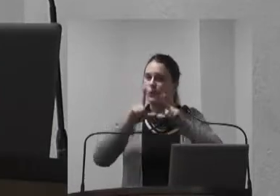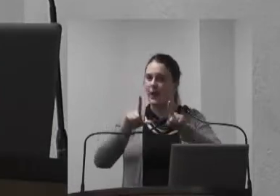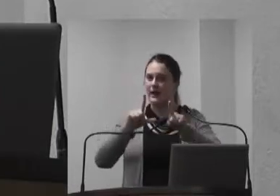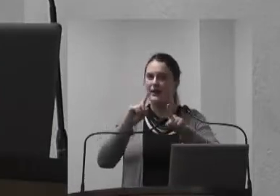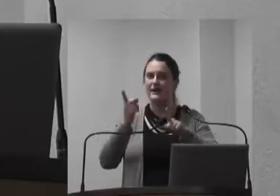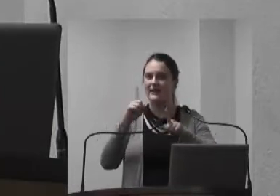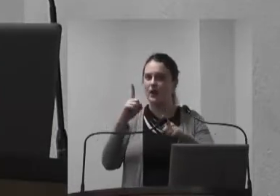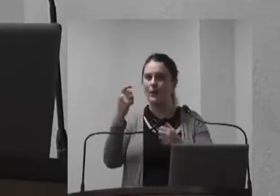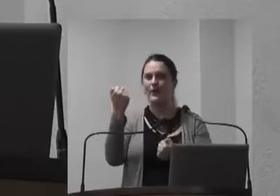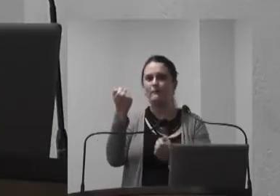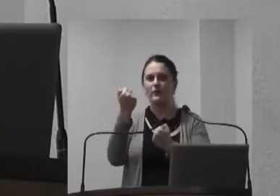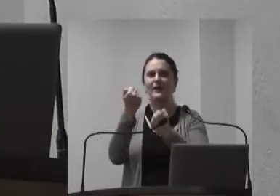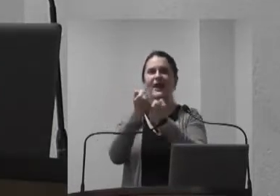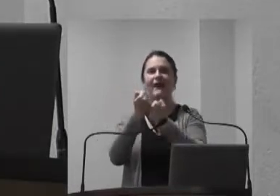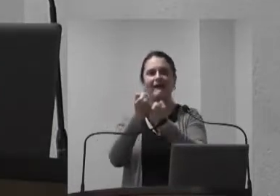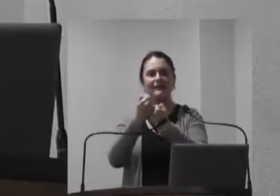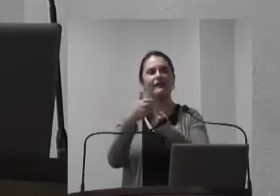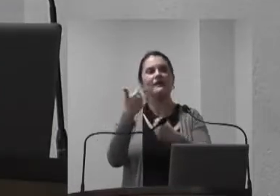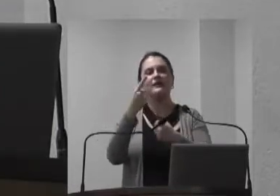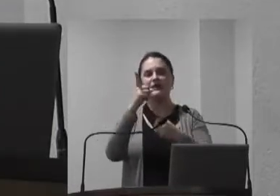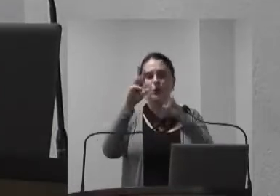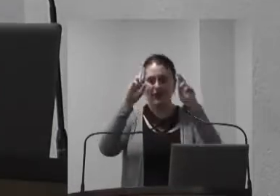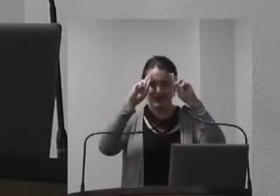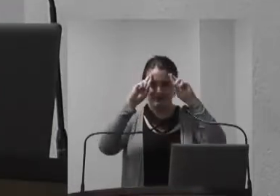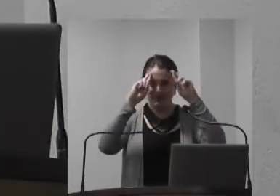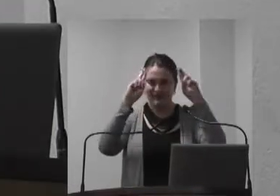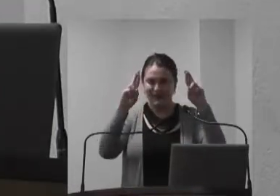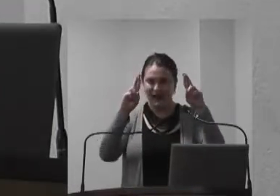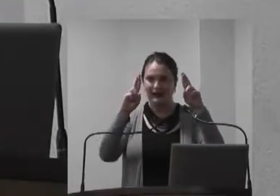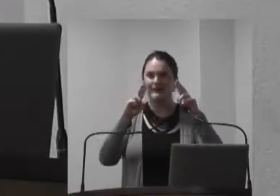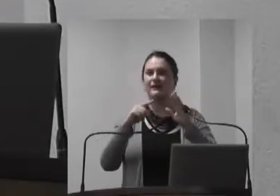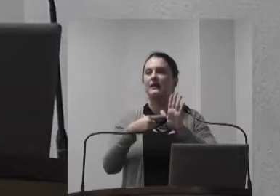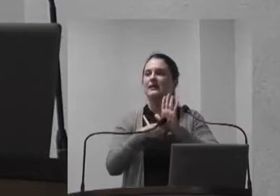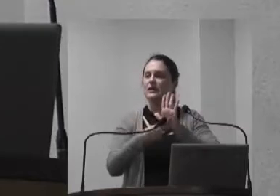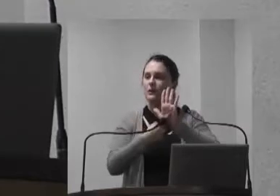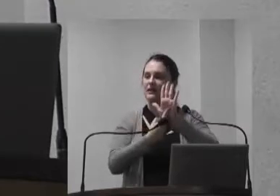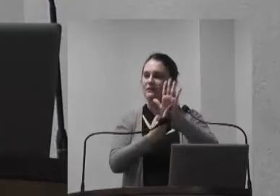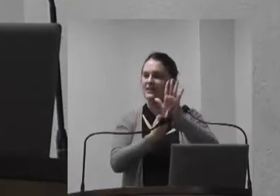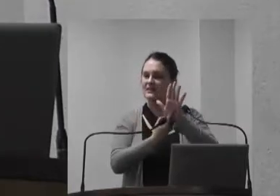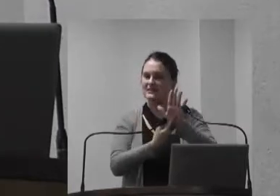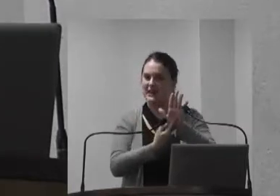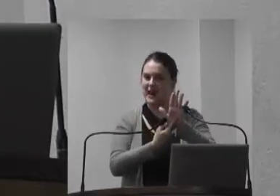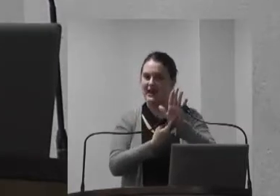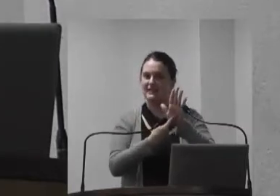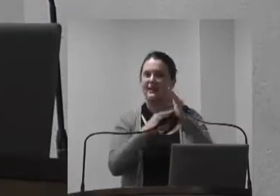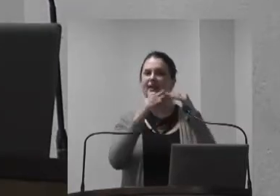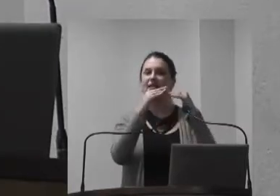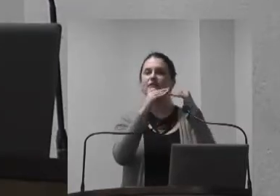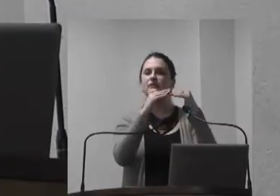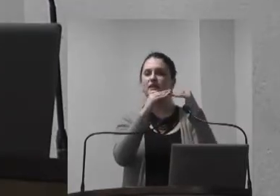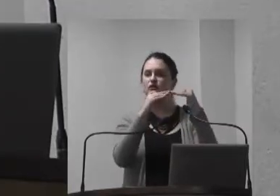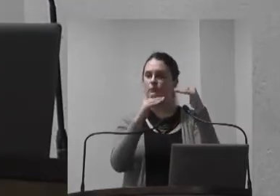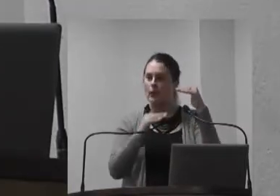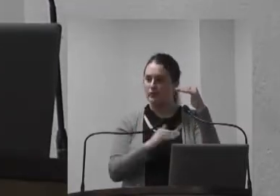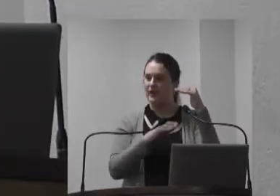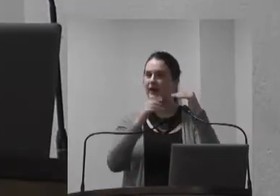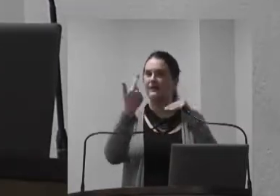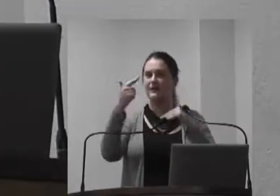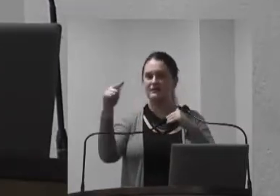uma língua que não é empoderada, que não é respeitada, que não é evidenciada, ela